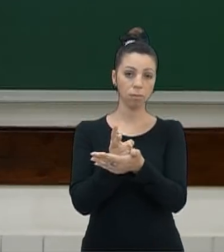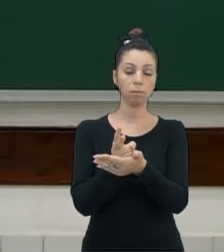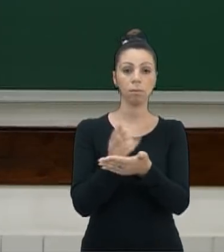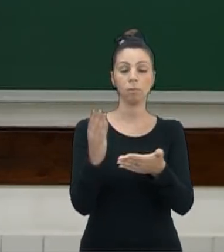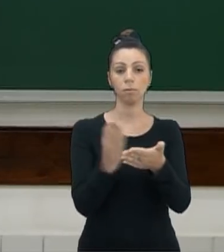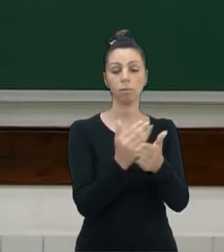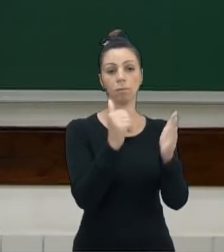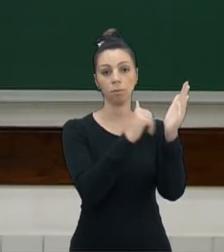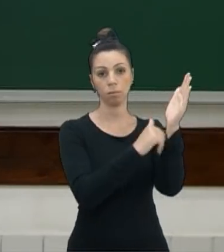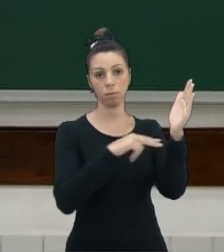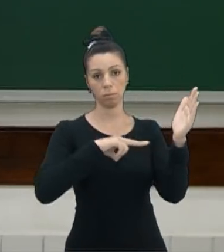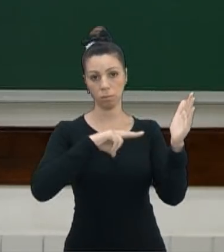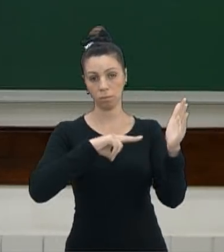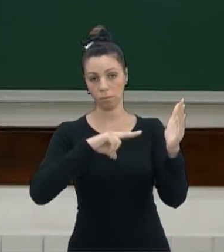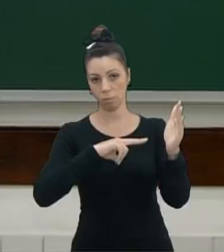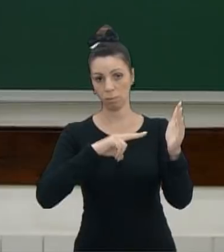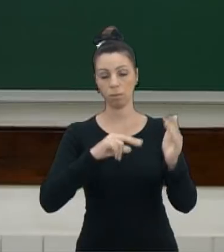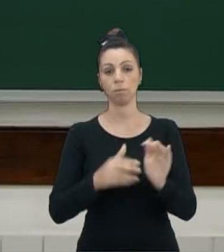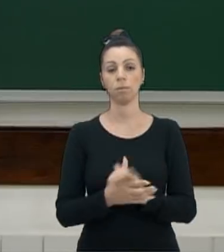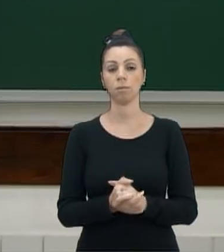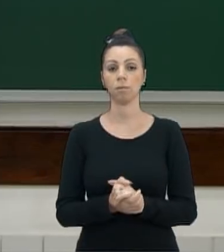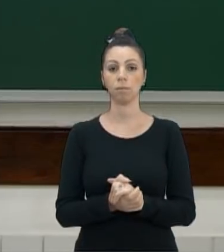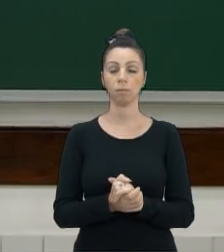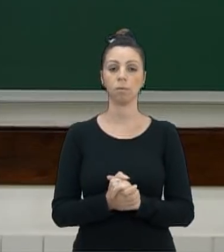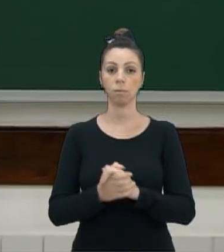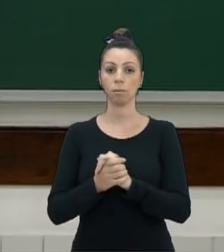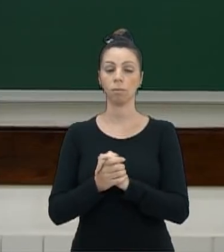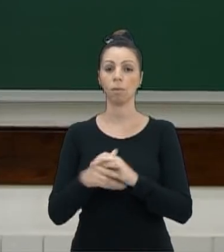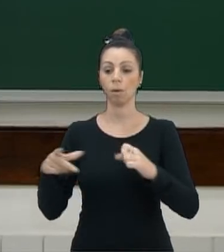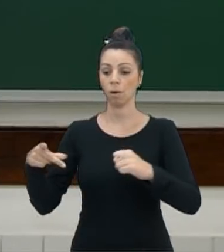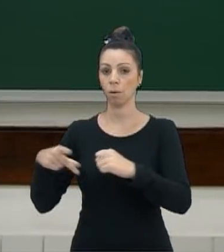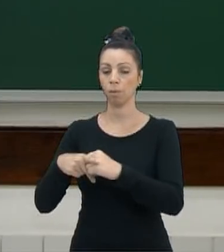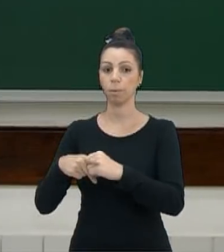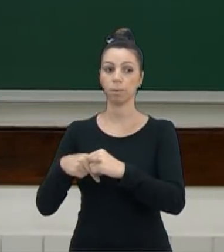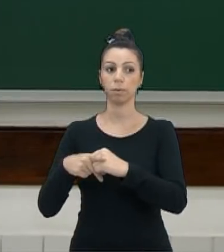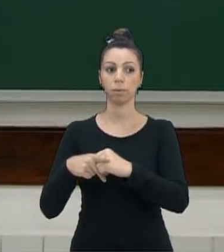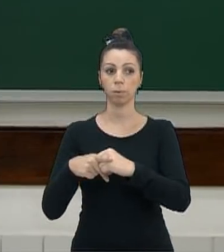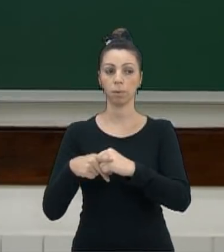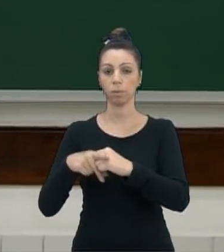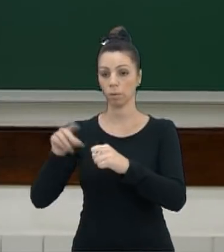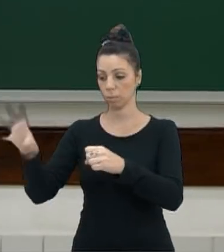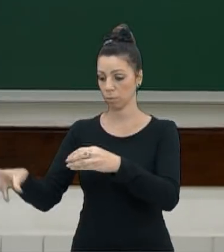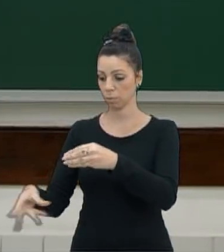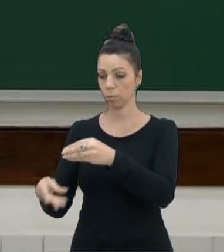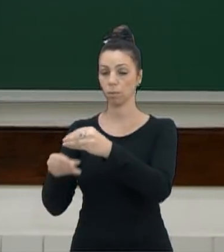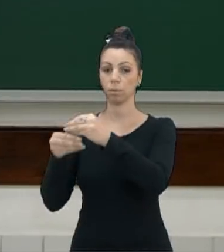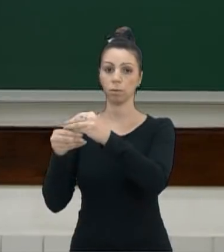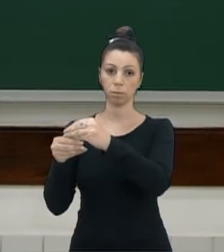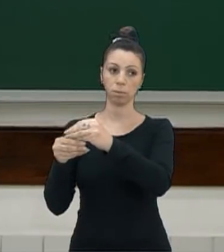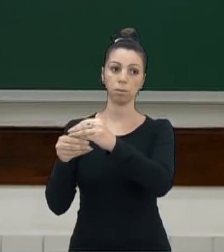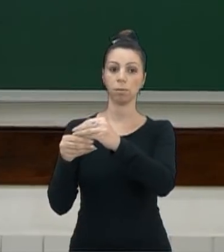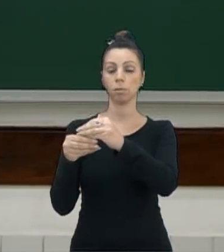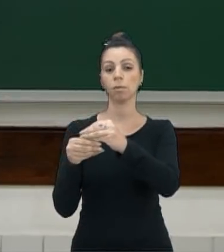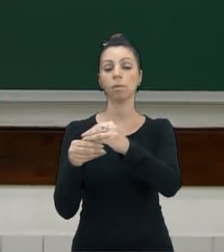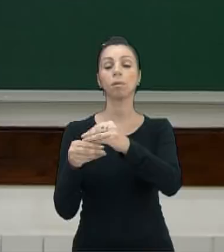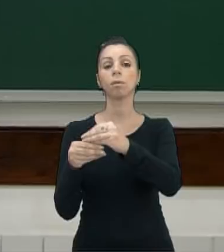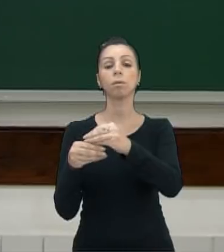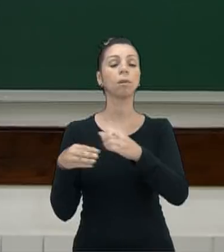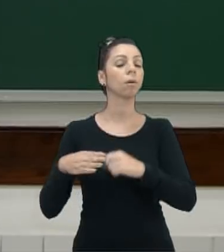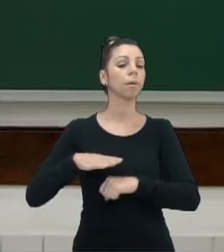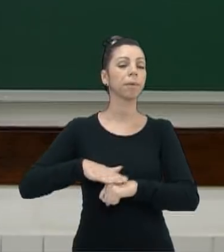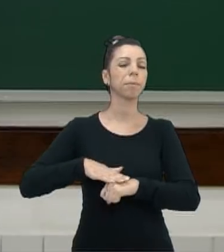diário íntimo, sobre hoje os pronomes mais os pessoais oblíquos. Vocês perceberam, são um pouco